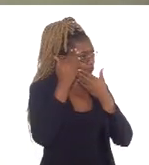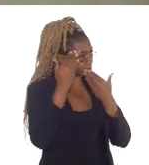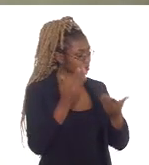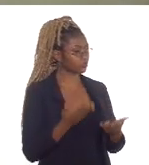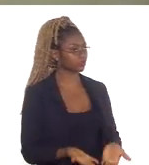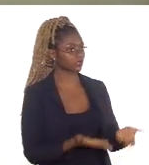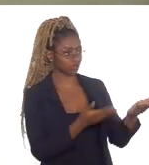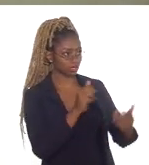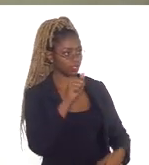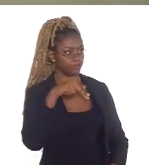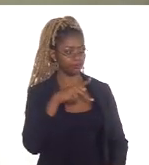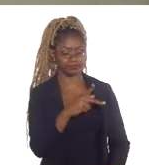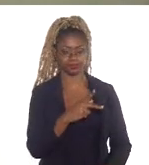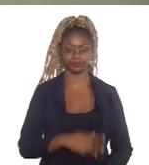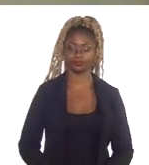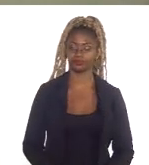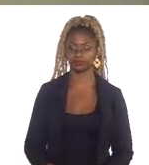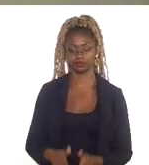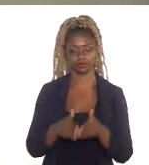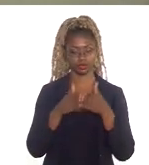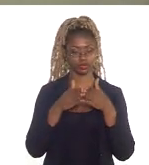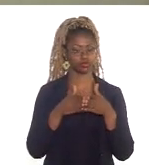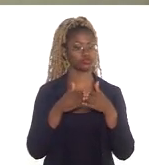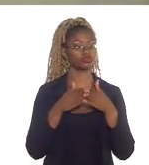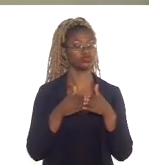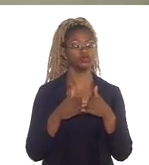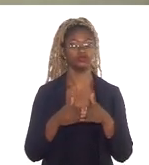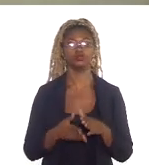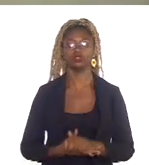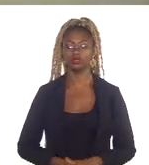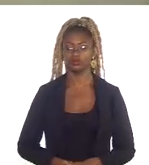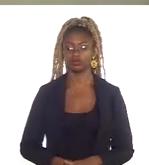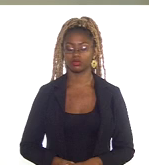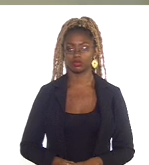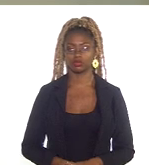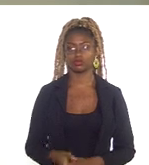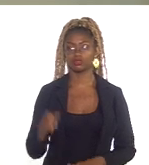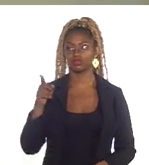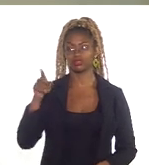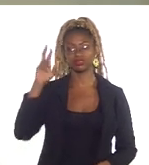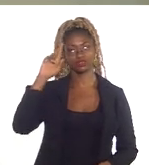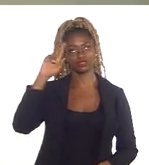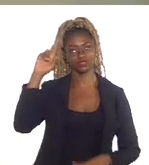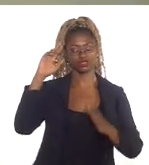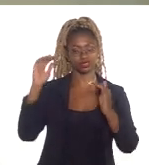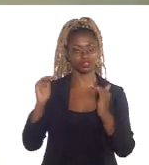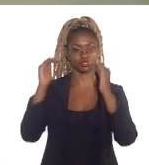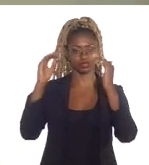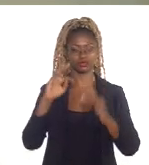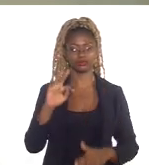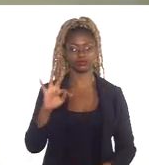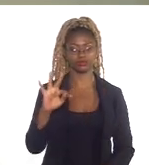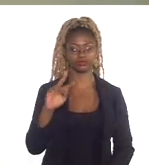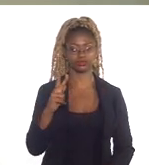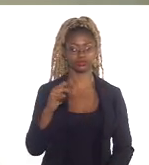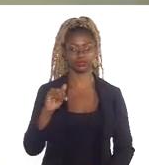a ANP. Por favor, nosso superintendente Tiago Neves.